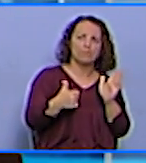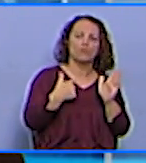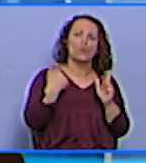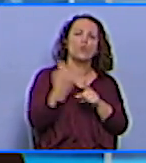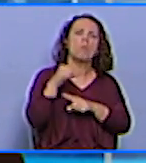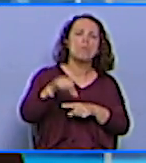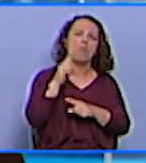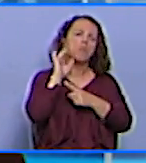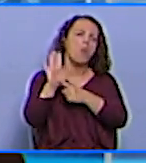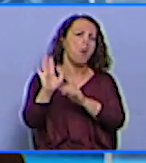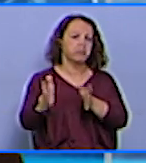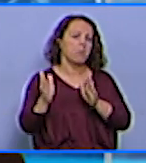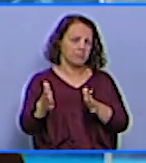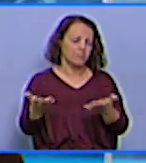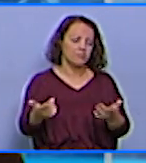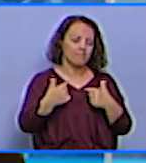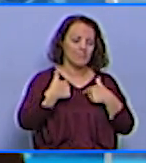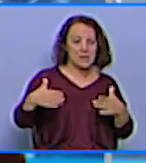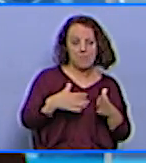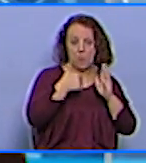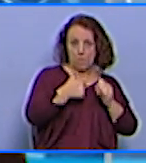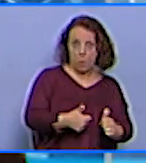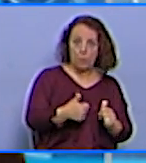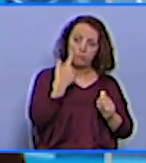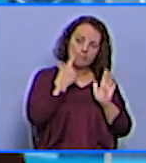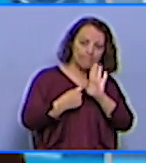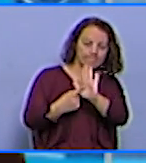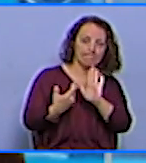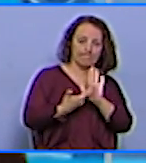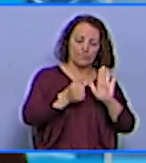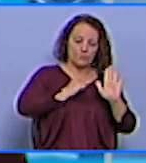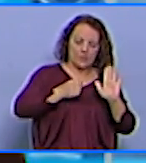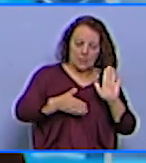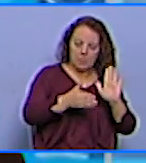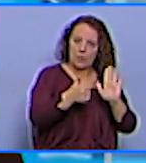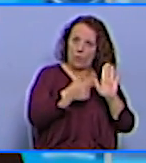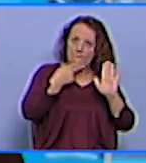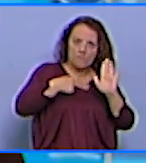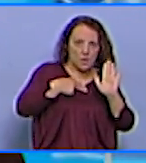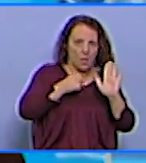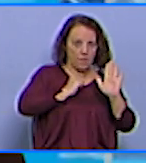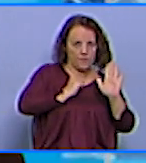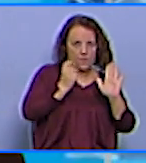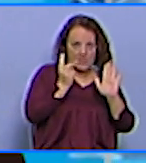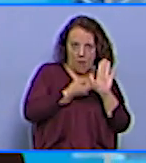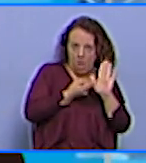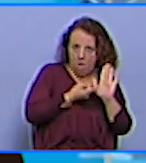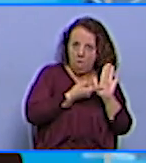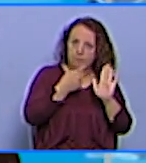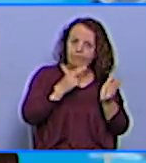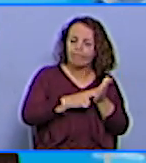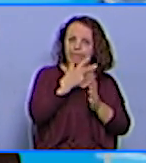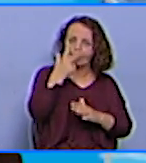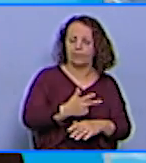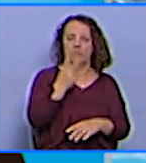mau, mostrar e apresentar um caminho de vida com toda a verdade, toda a autenticidade